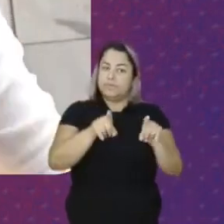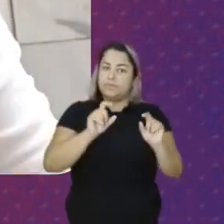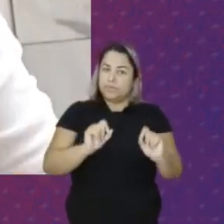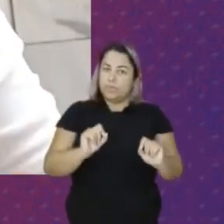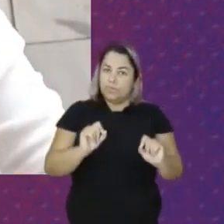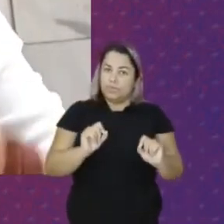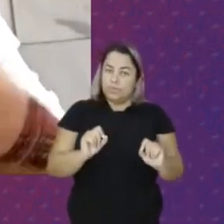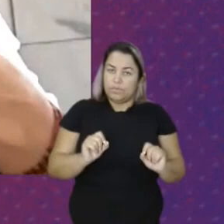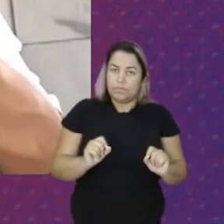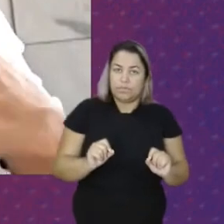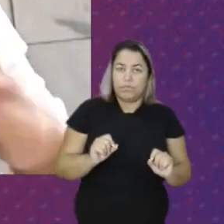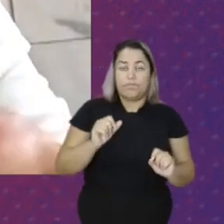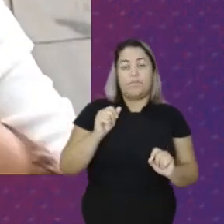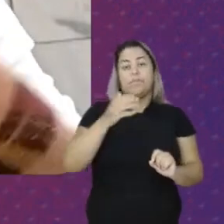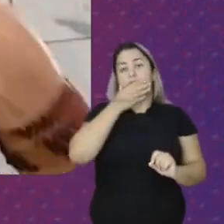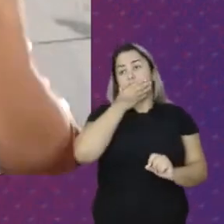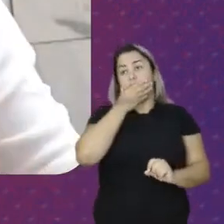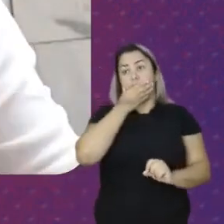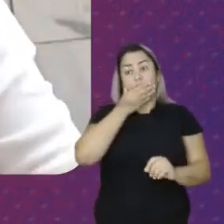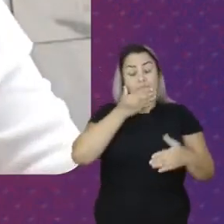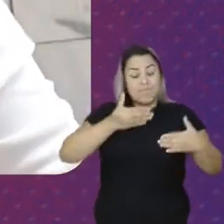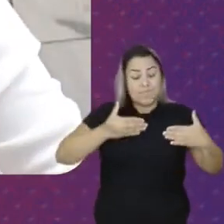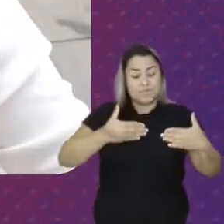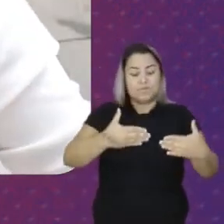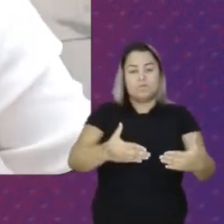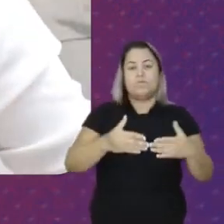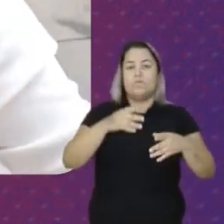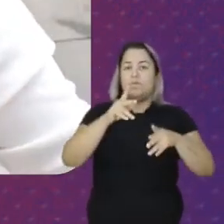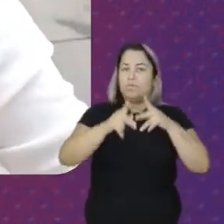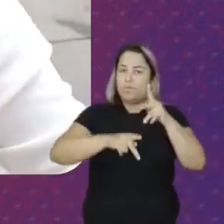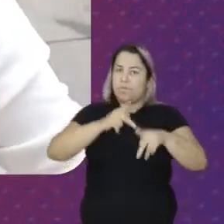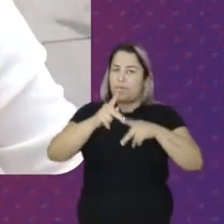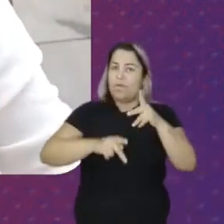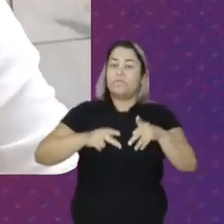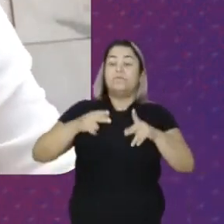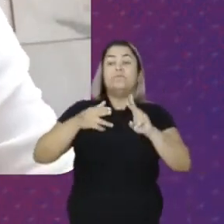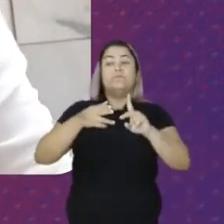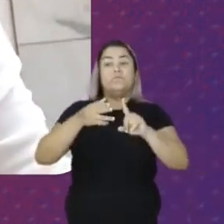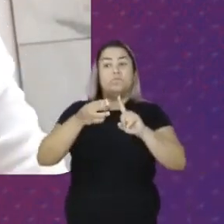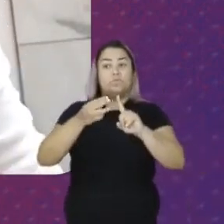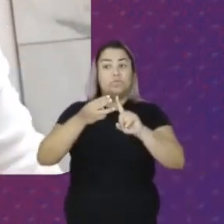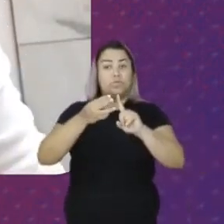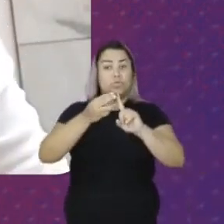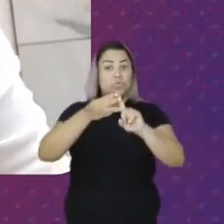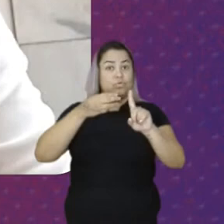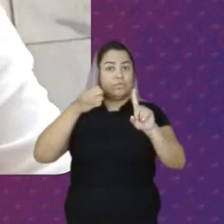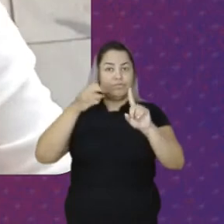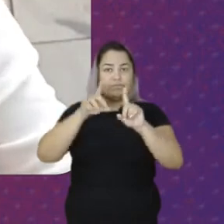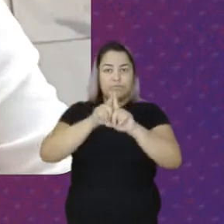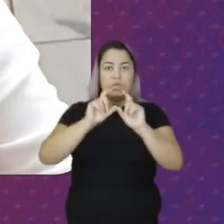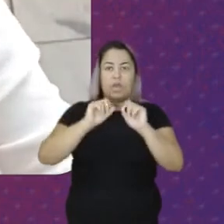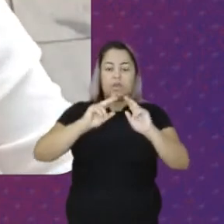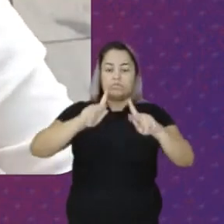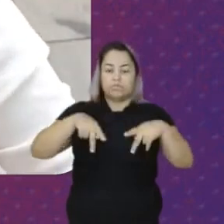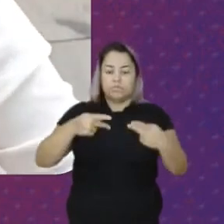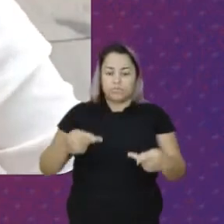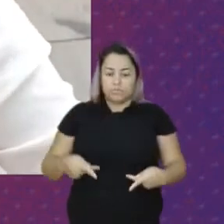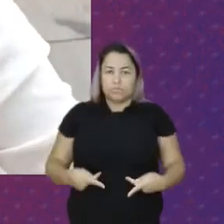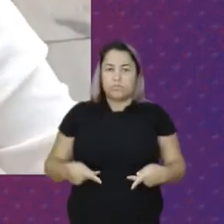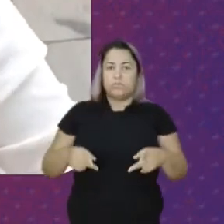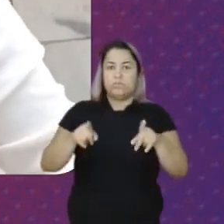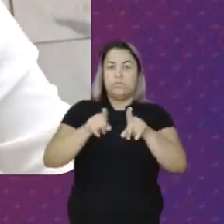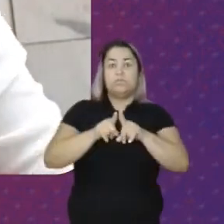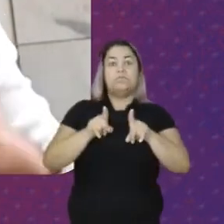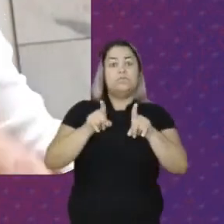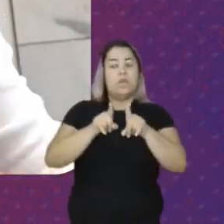com o Ministério dos Povos Indígenas, Ministério de Direitos Humanos e Cidadania, de Igualdade